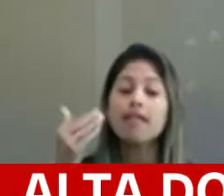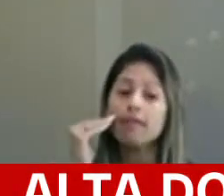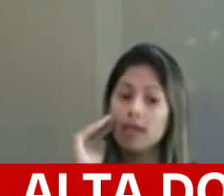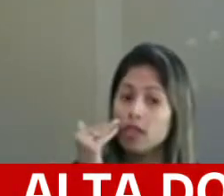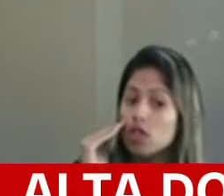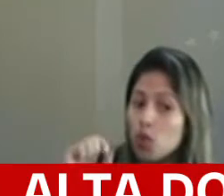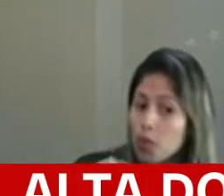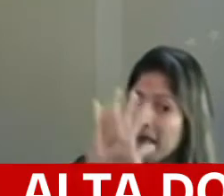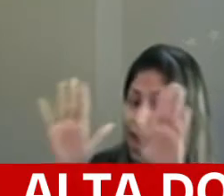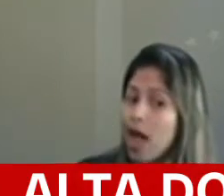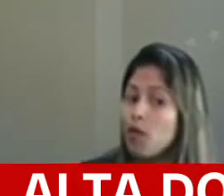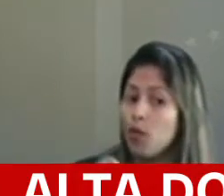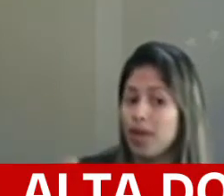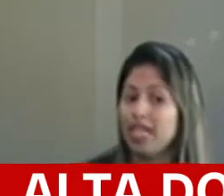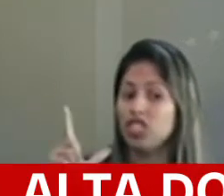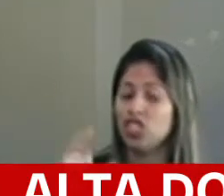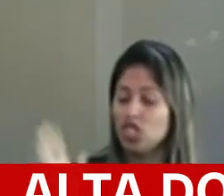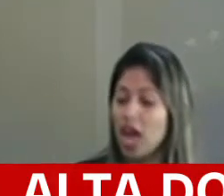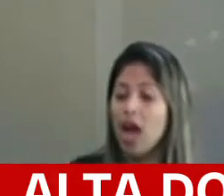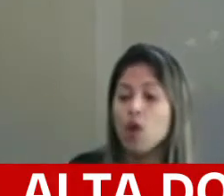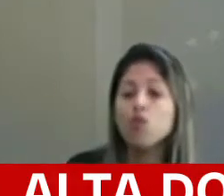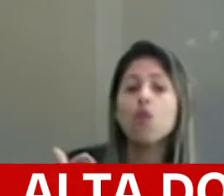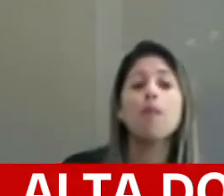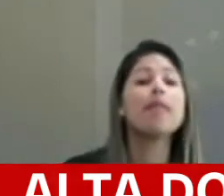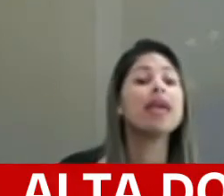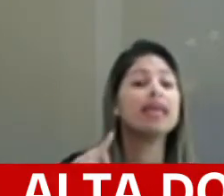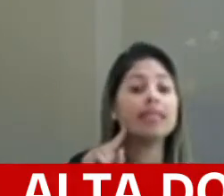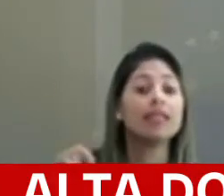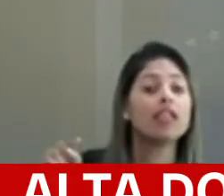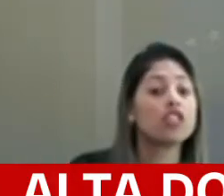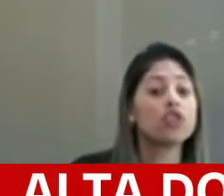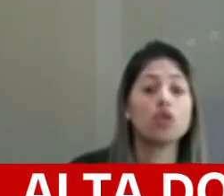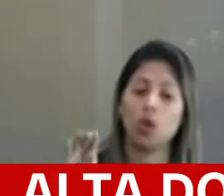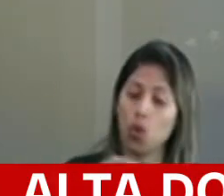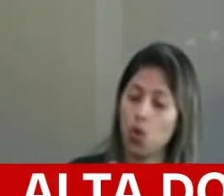quando da adoção dessa técnica, pela